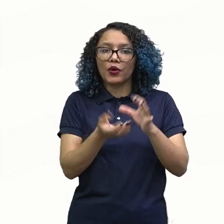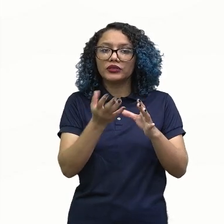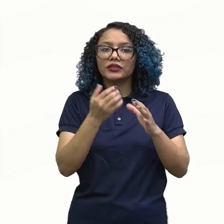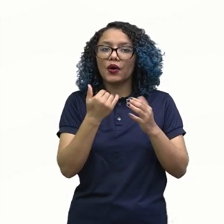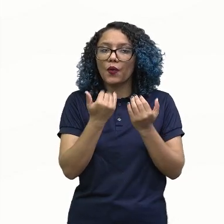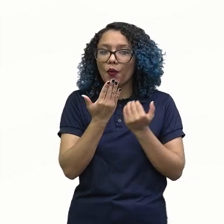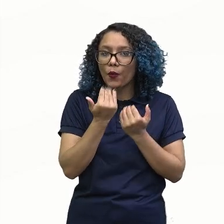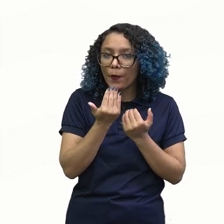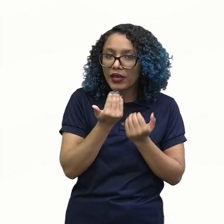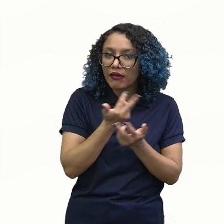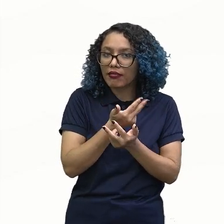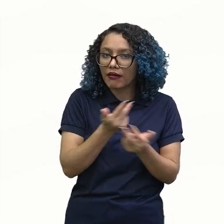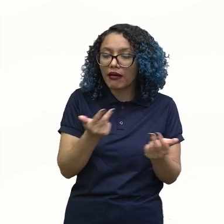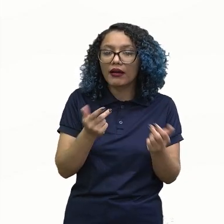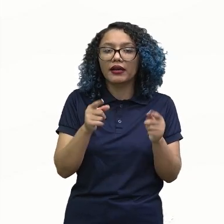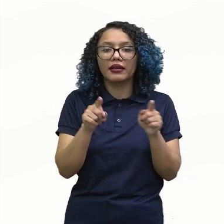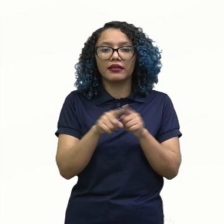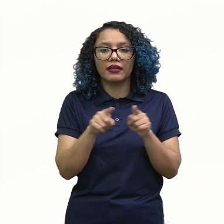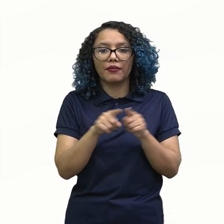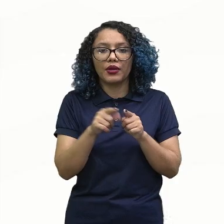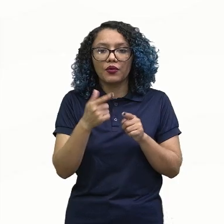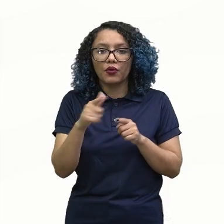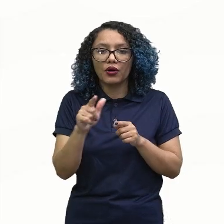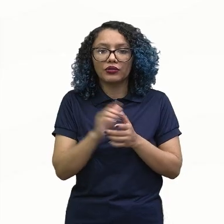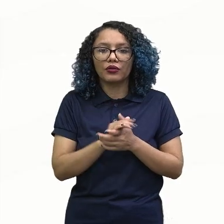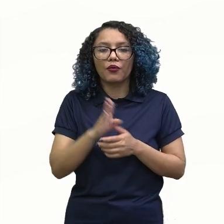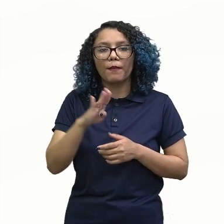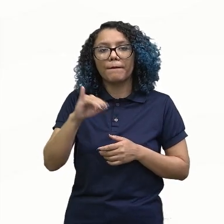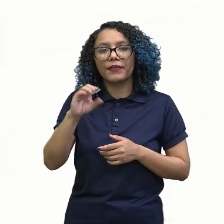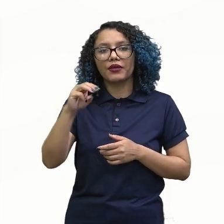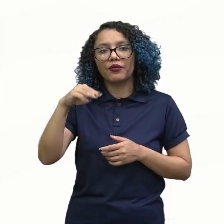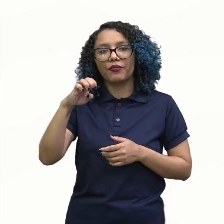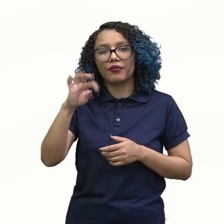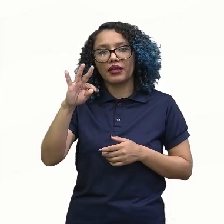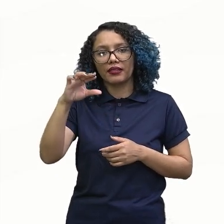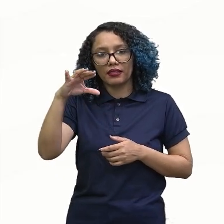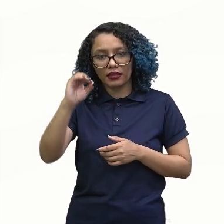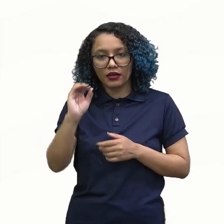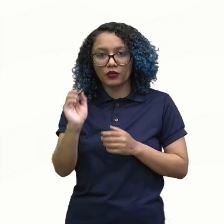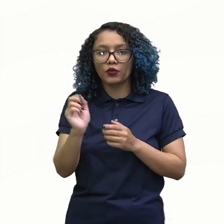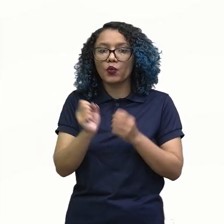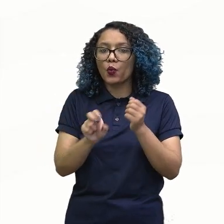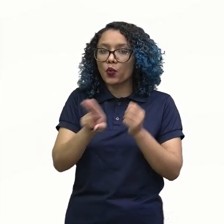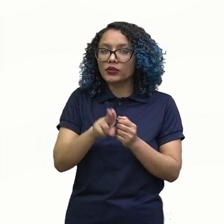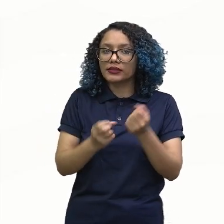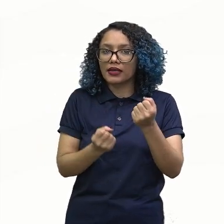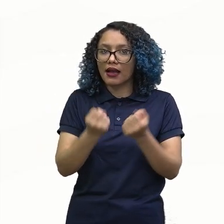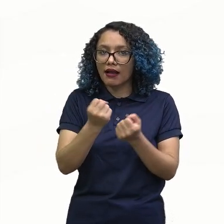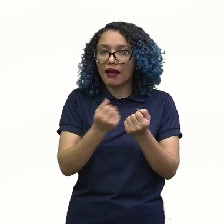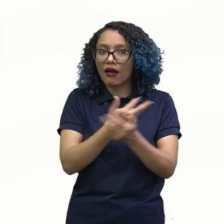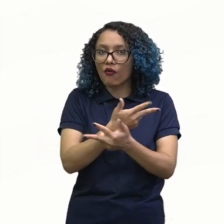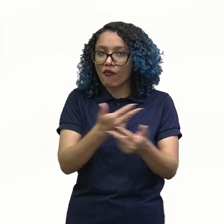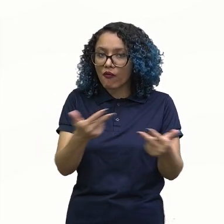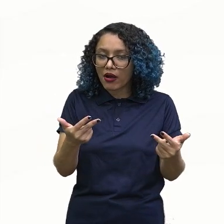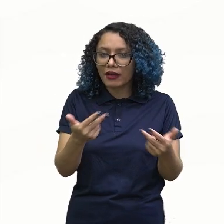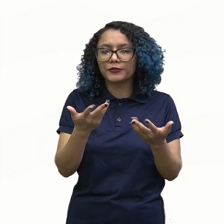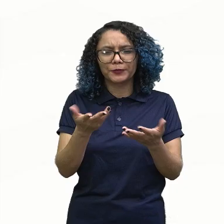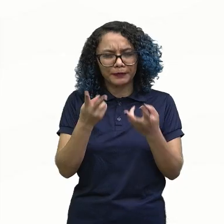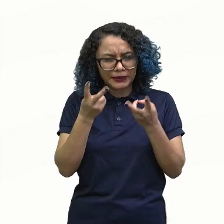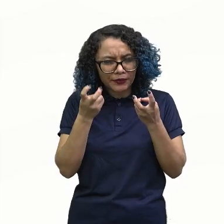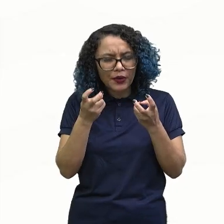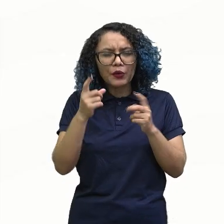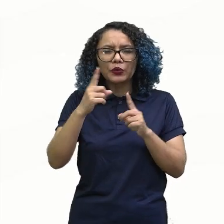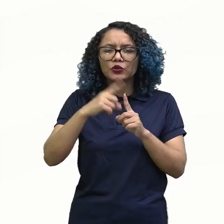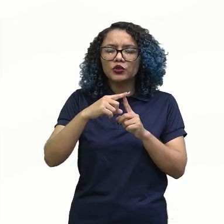E também poderá para o biometano veicular. Vejam como esse tipo de